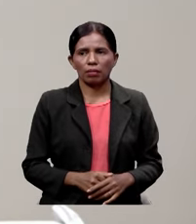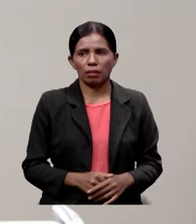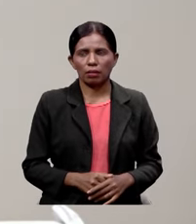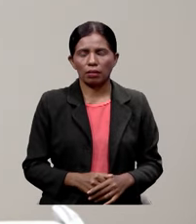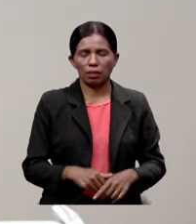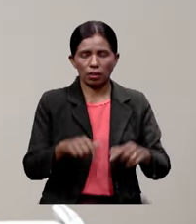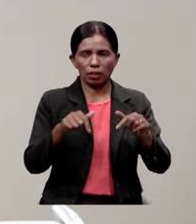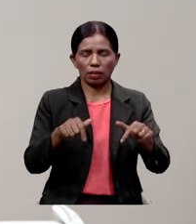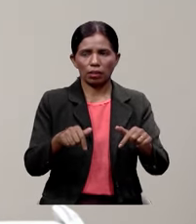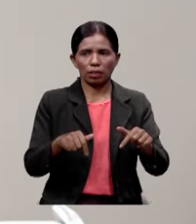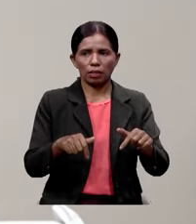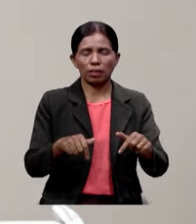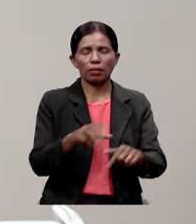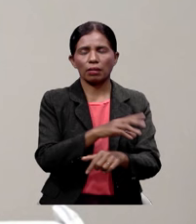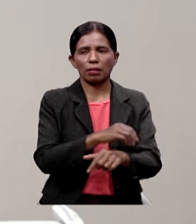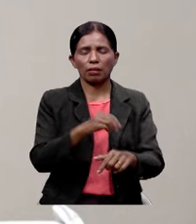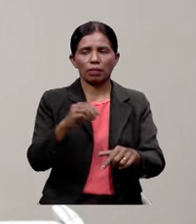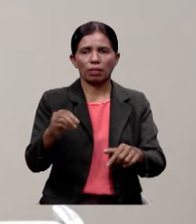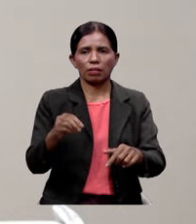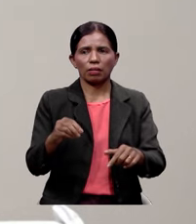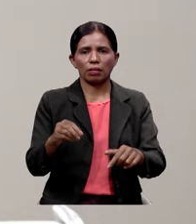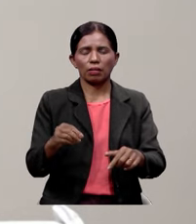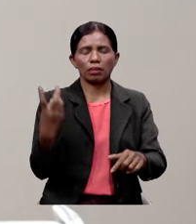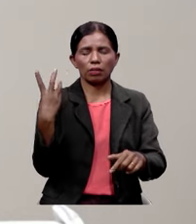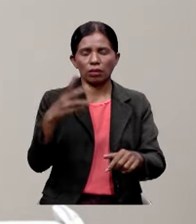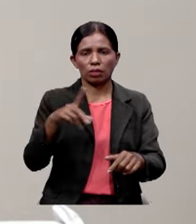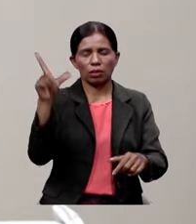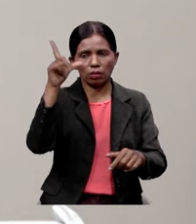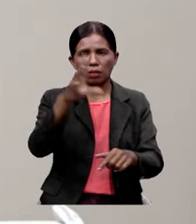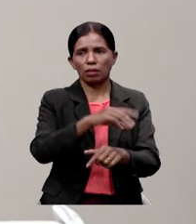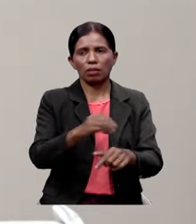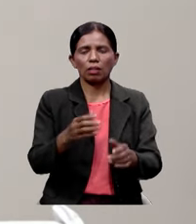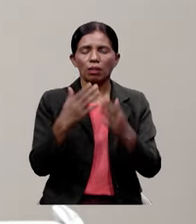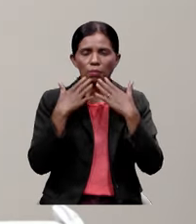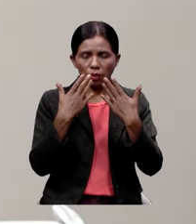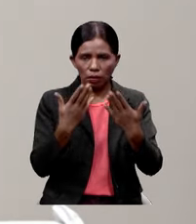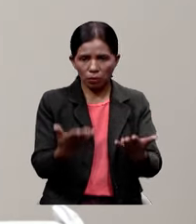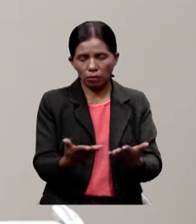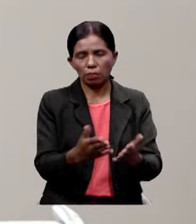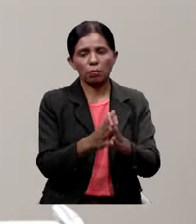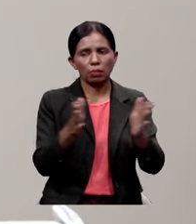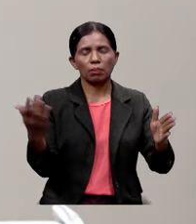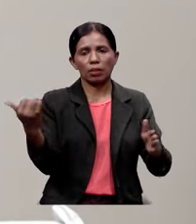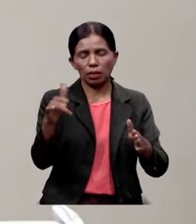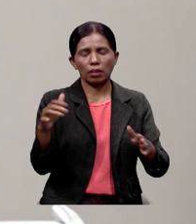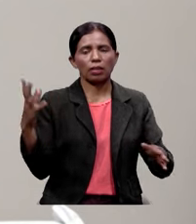Je ne, a ina ben, ki si njo se pokudalo žeral ma je ne. Obrigado, god, vidi na prezence.